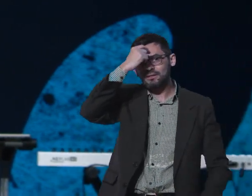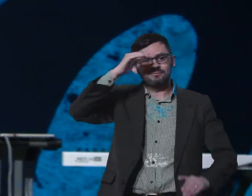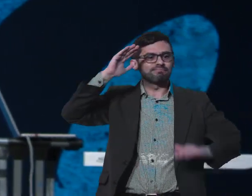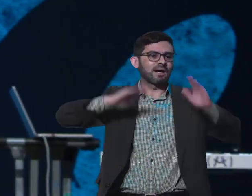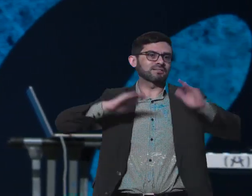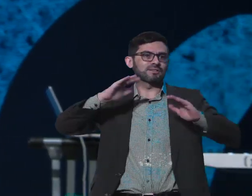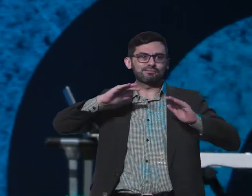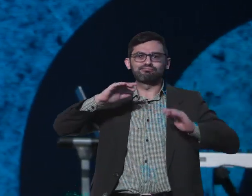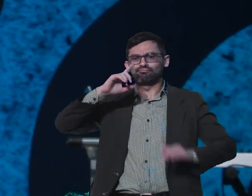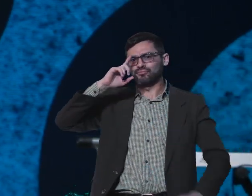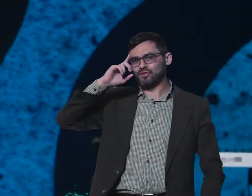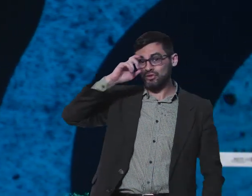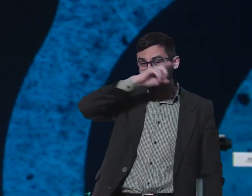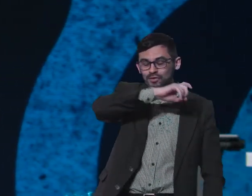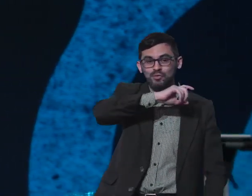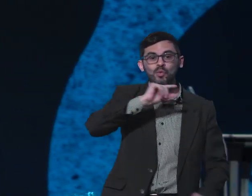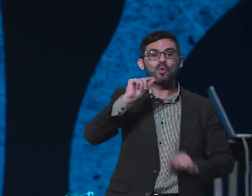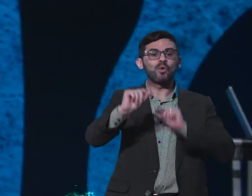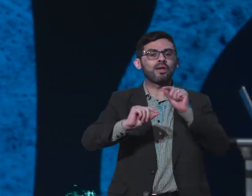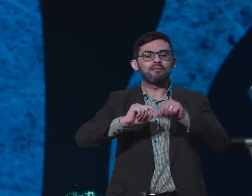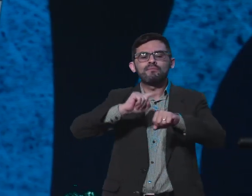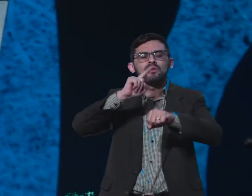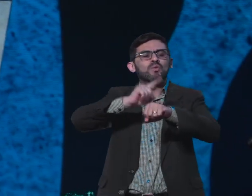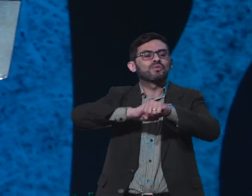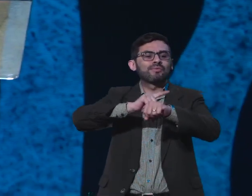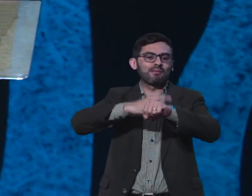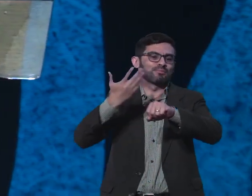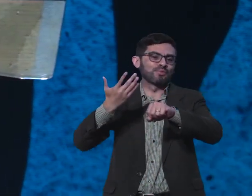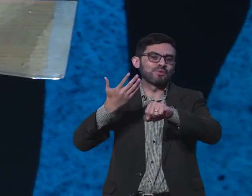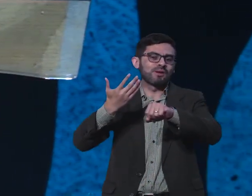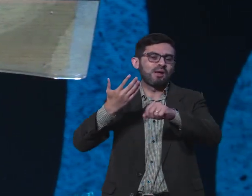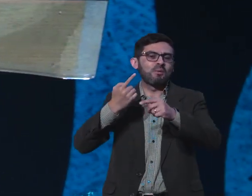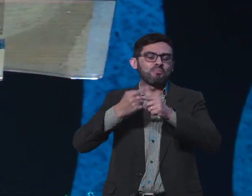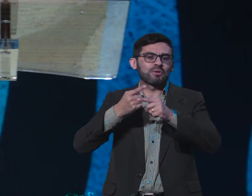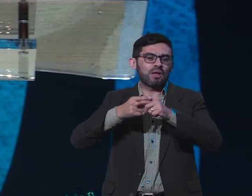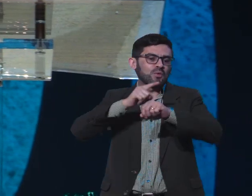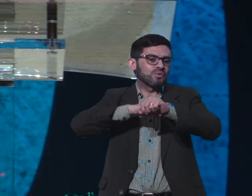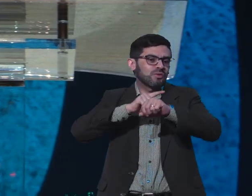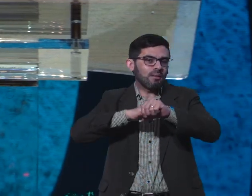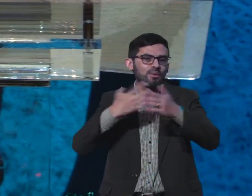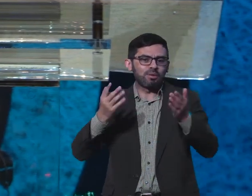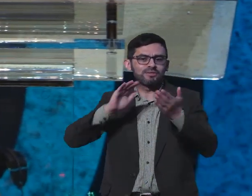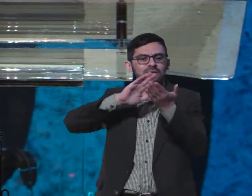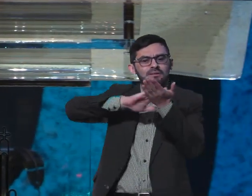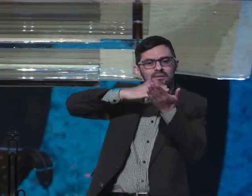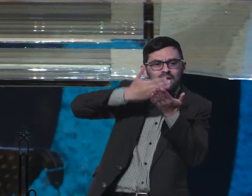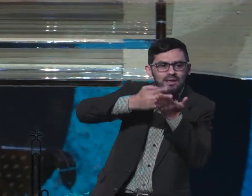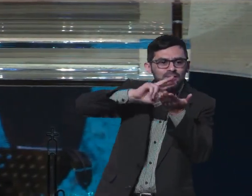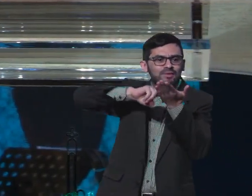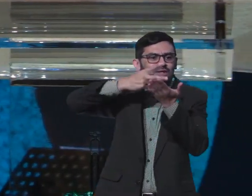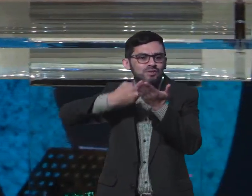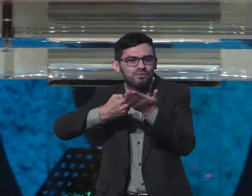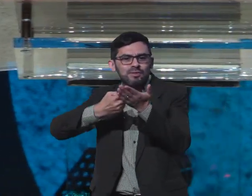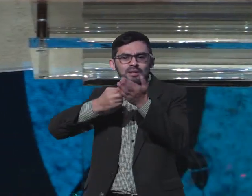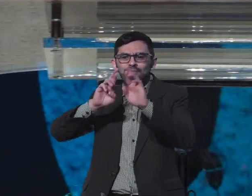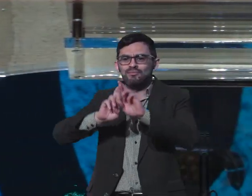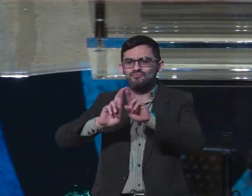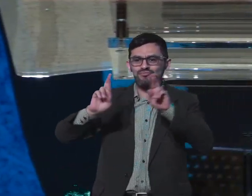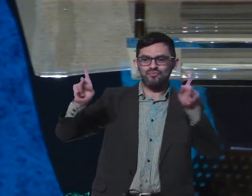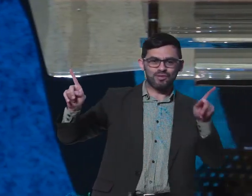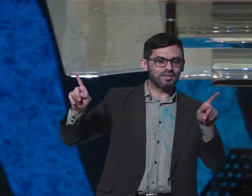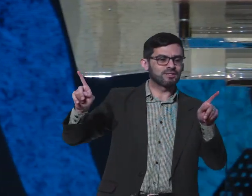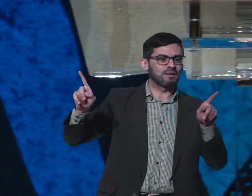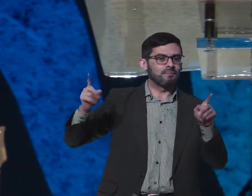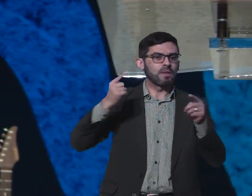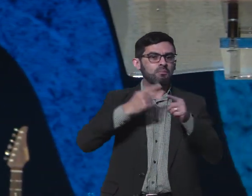extremamente desafiador, que é o tempo. O tempo pode ser interpretado como um grande paradoxo.